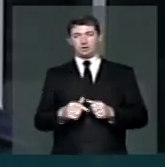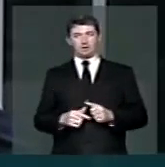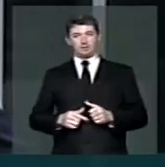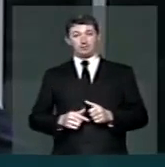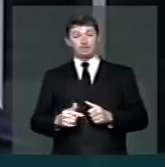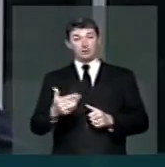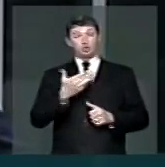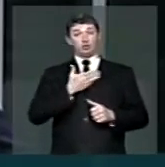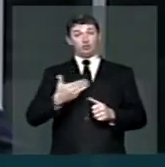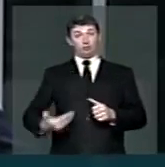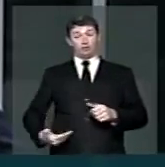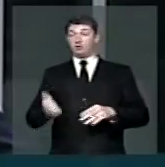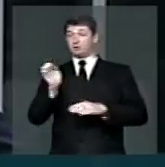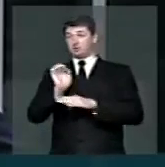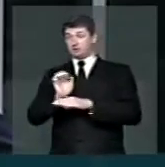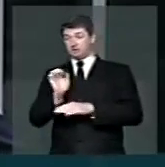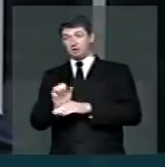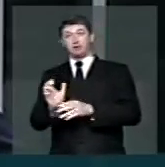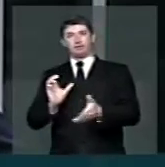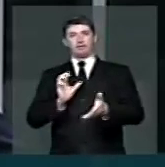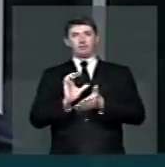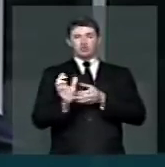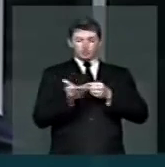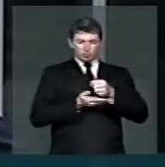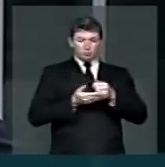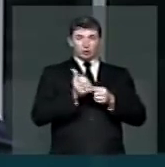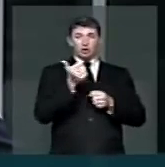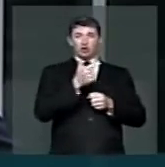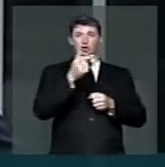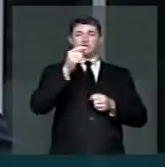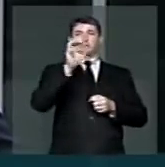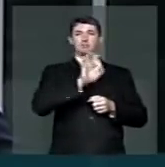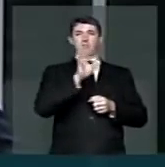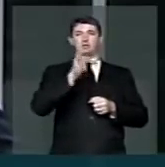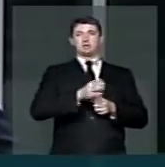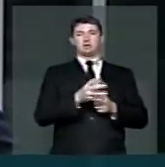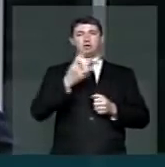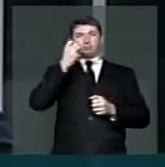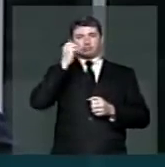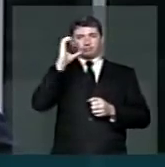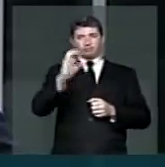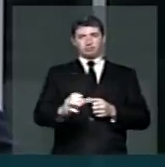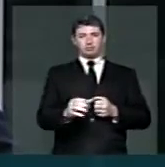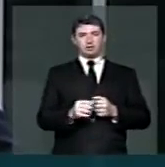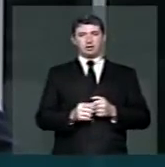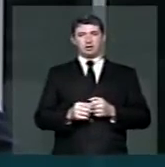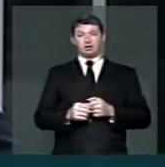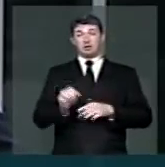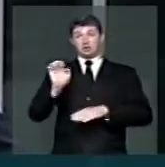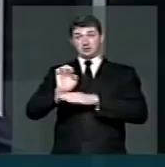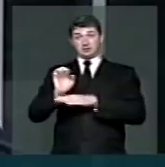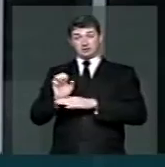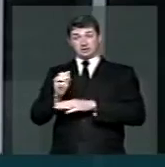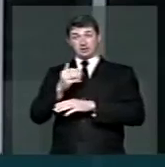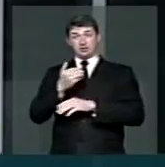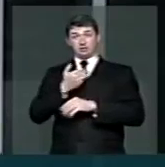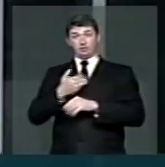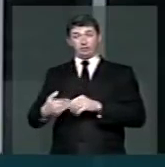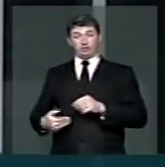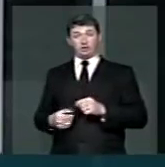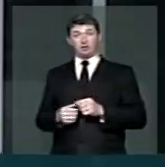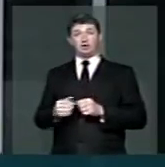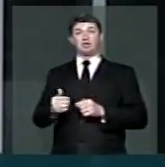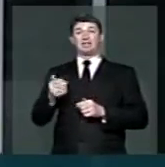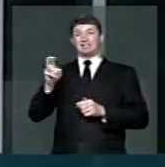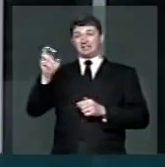os governos estaduais investam no mínimo 12% do que arrecada na saúde do nosso país, que os governos municipais